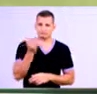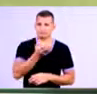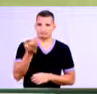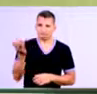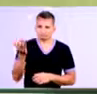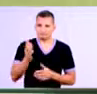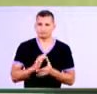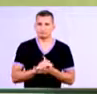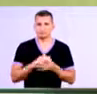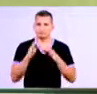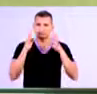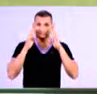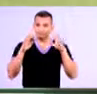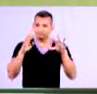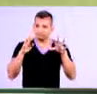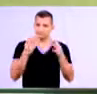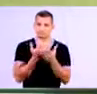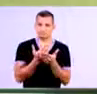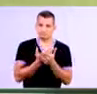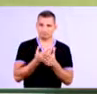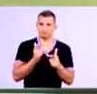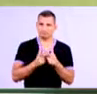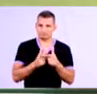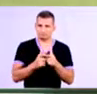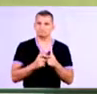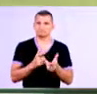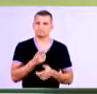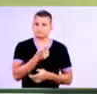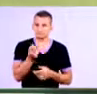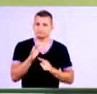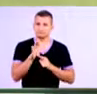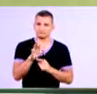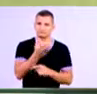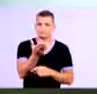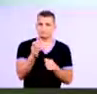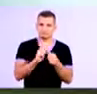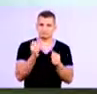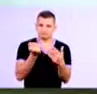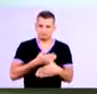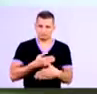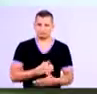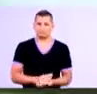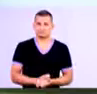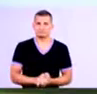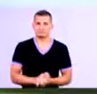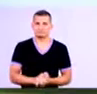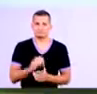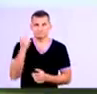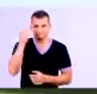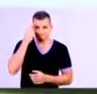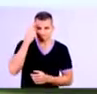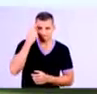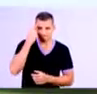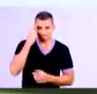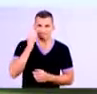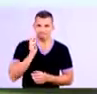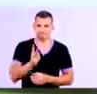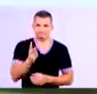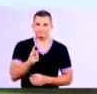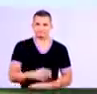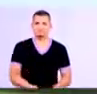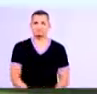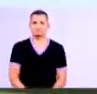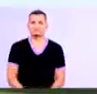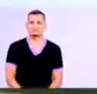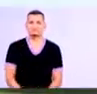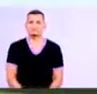vocês prestem muita atenção na aula, porque ela vai ajudar vocês a fazerem a prova. Isso aí, concentração e vamos em frente.